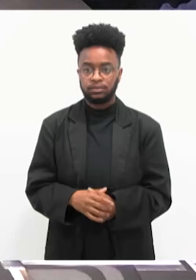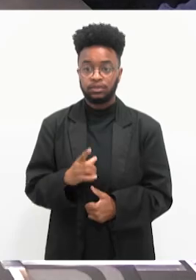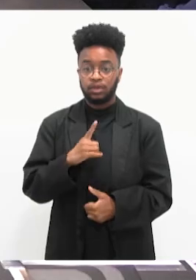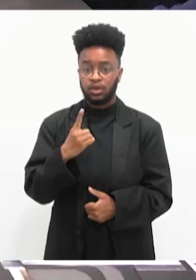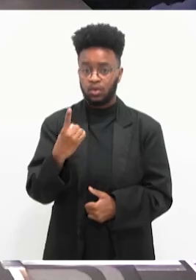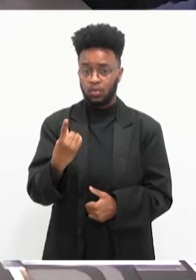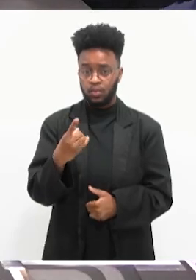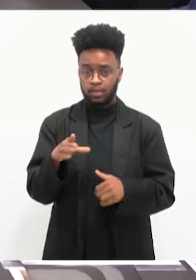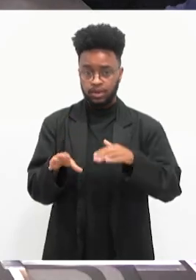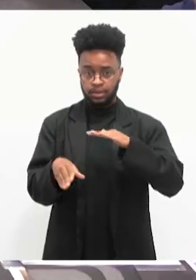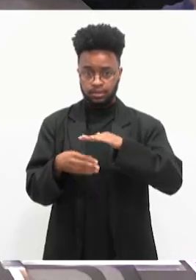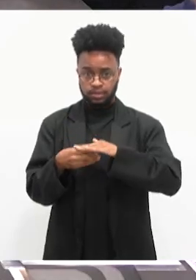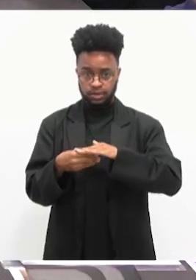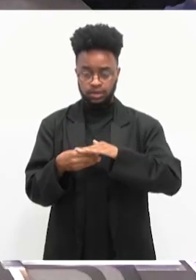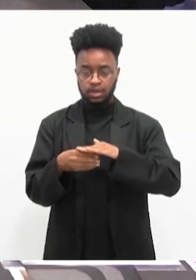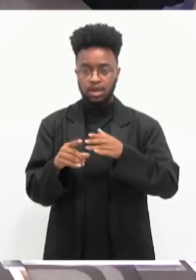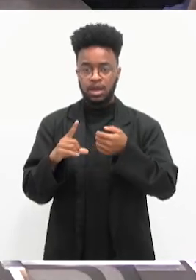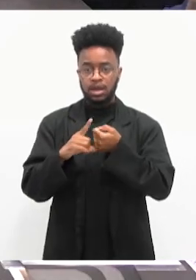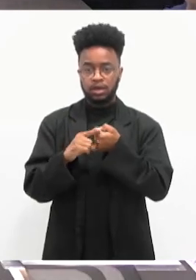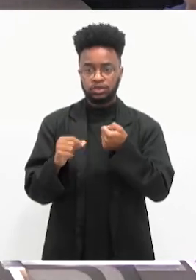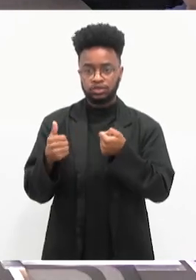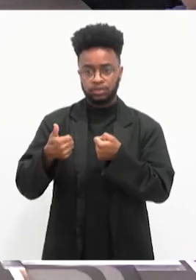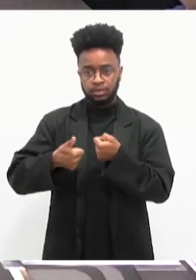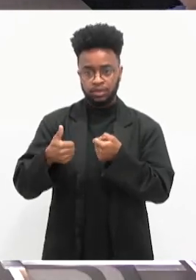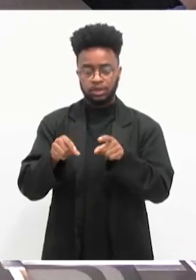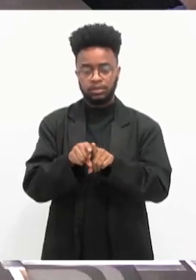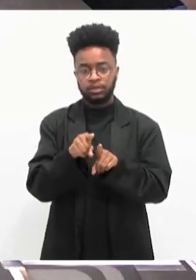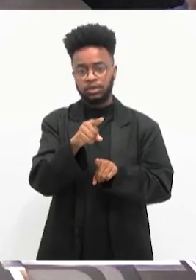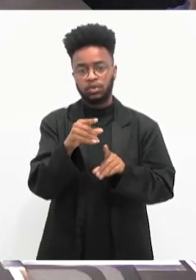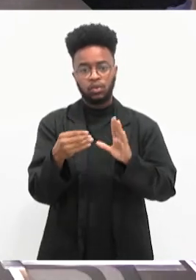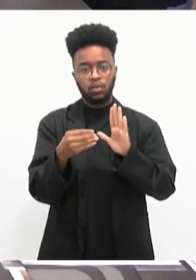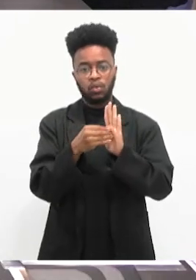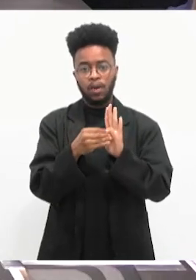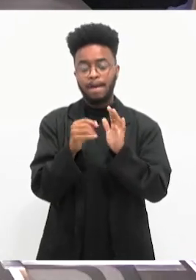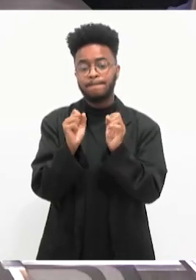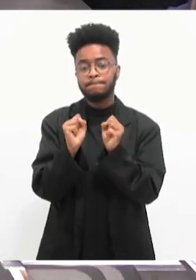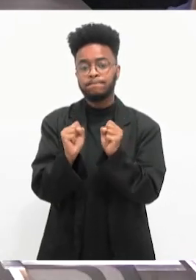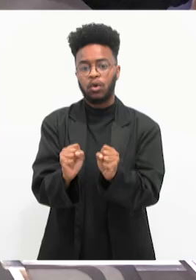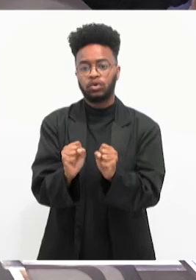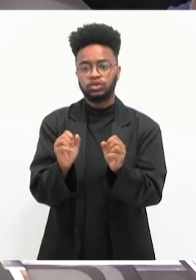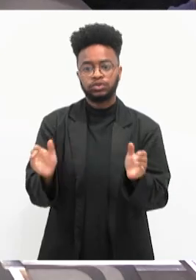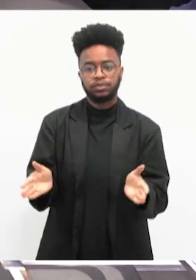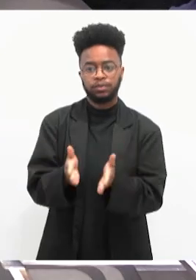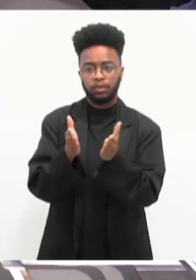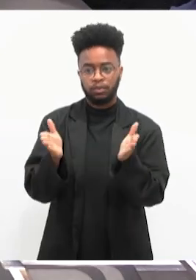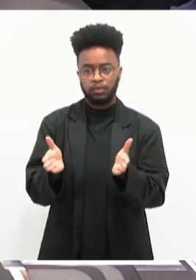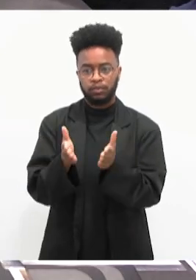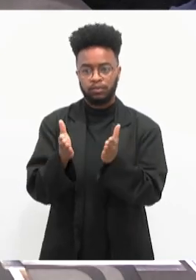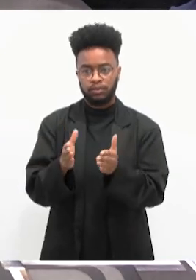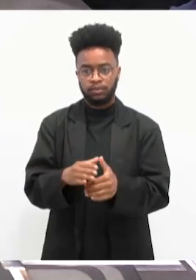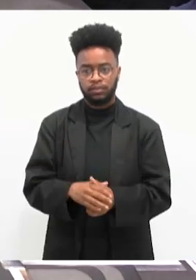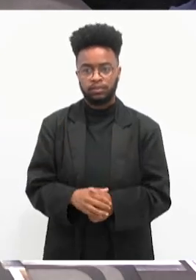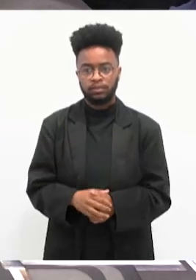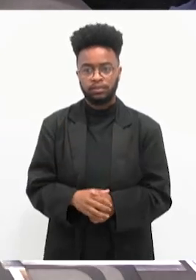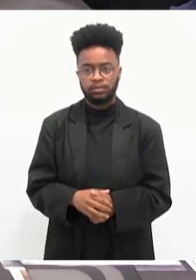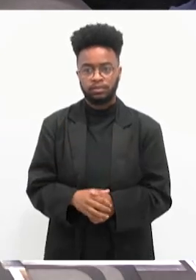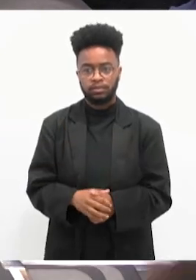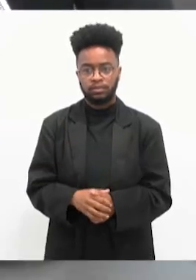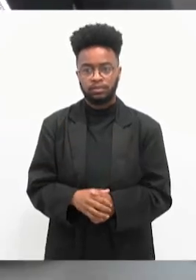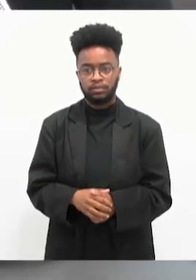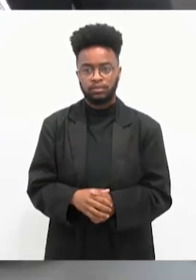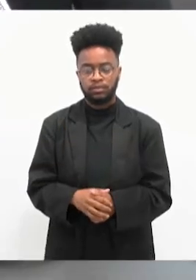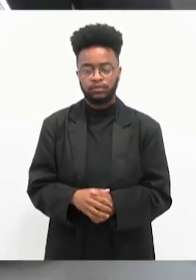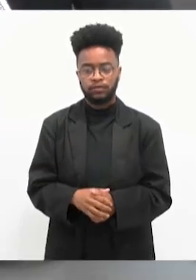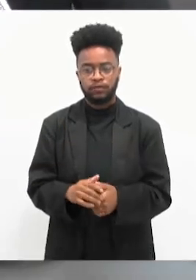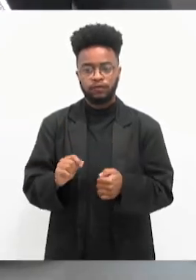emendas, deputado Luiz, que é ao artigo 1º, também o senhor coloca como poderá promover, transformando